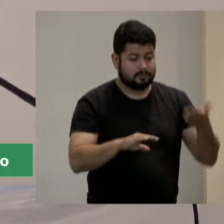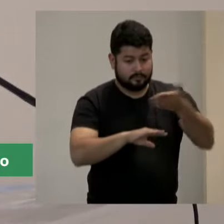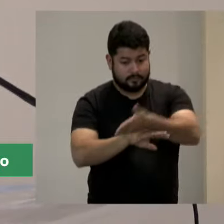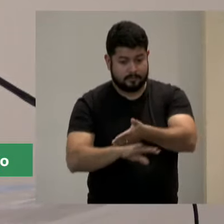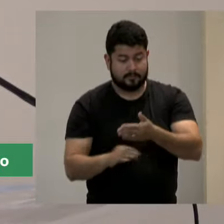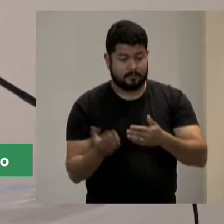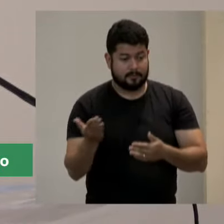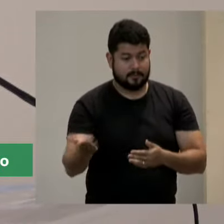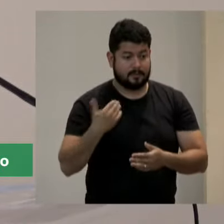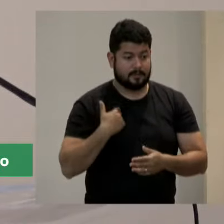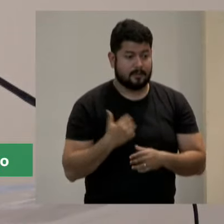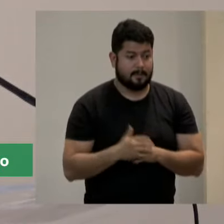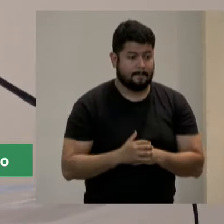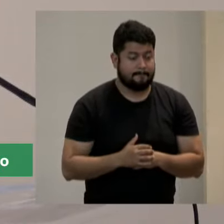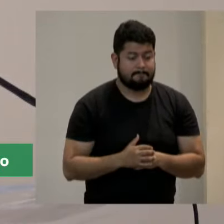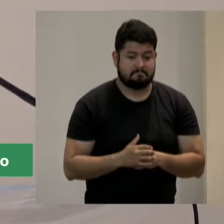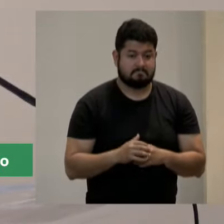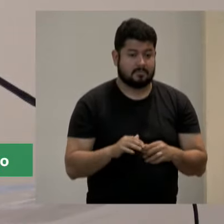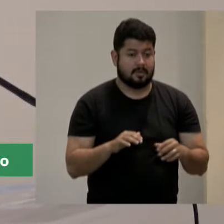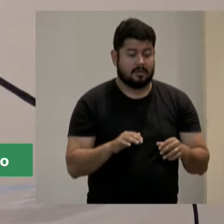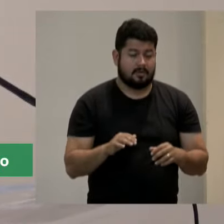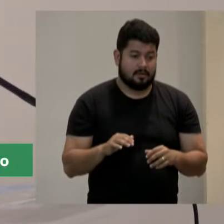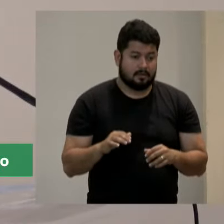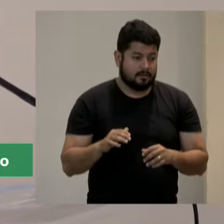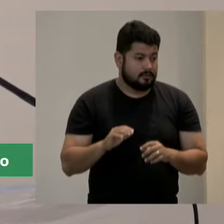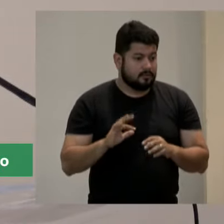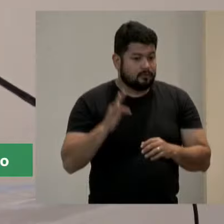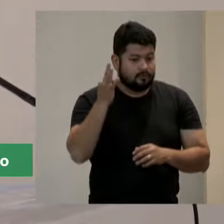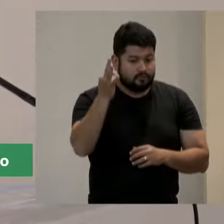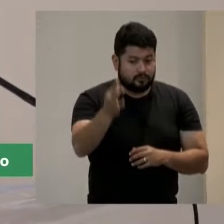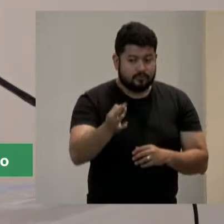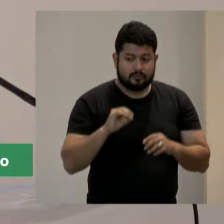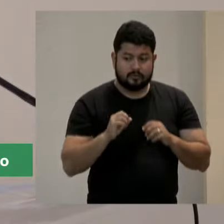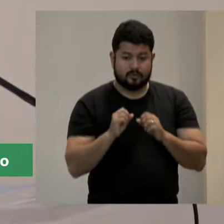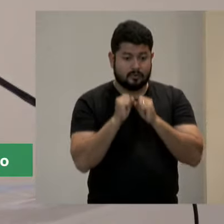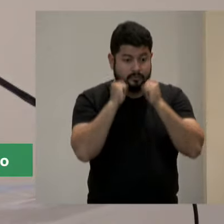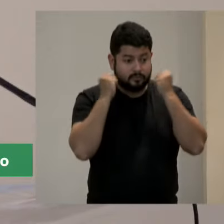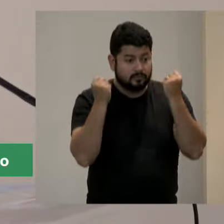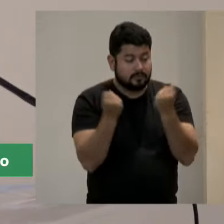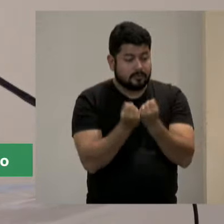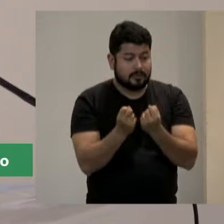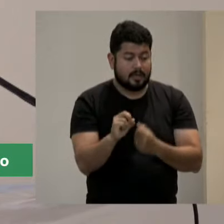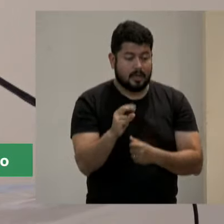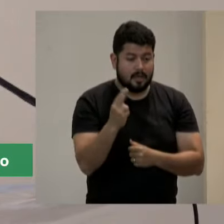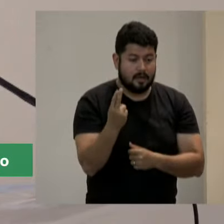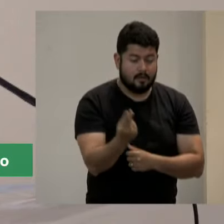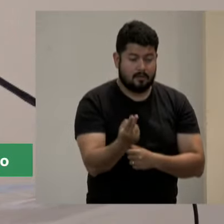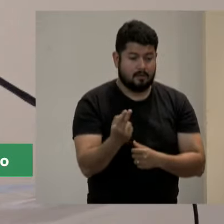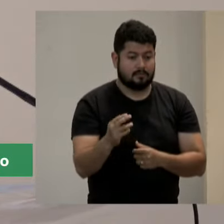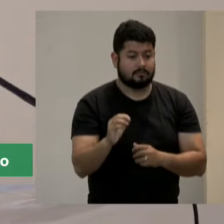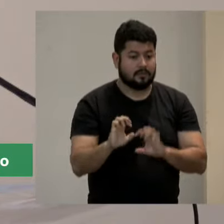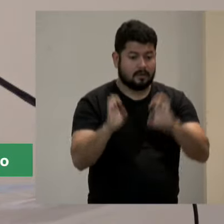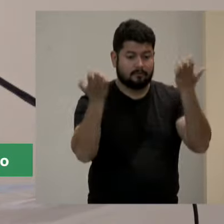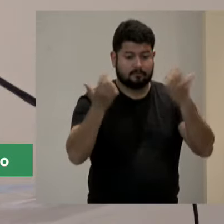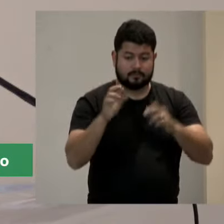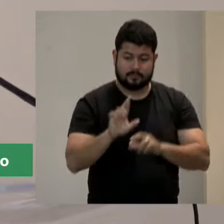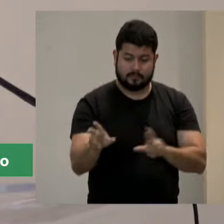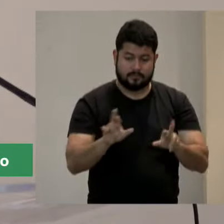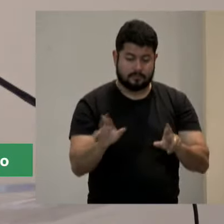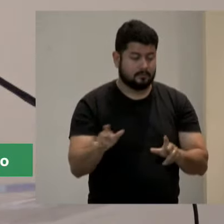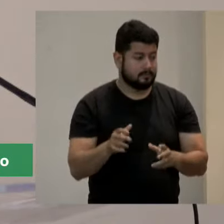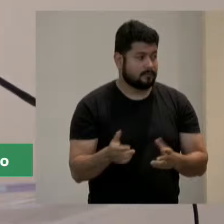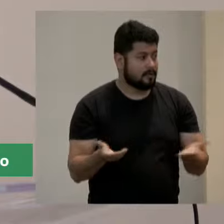no próximo simpósio ou outros eventos, né, e que a gente pretende cada vez mais ampliar esse trabalho. Eu quero